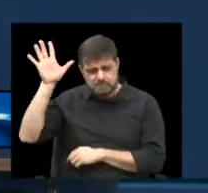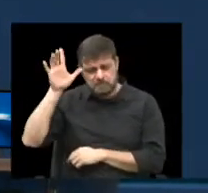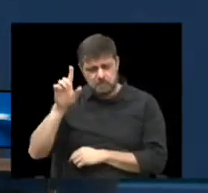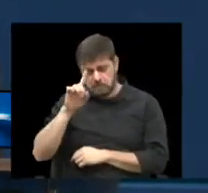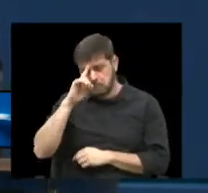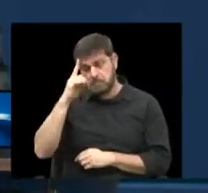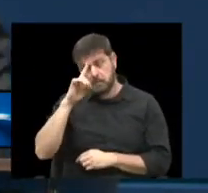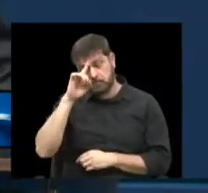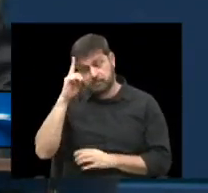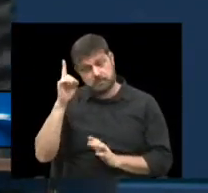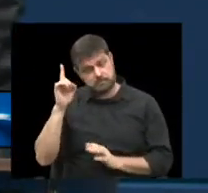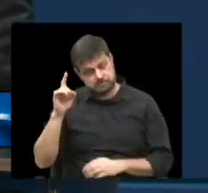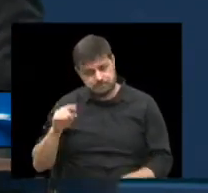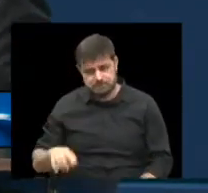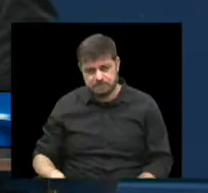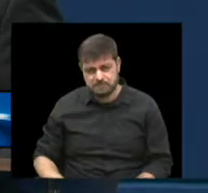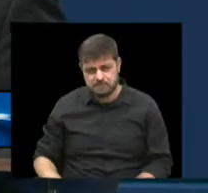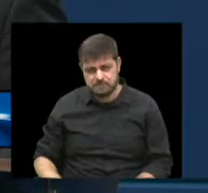dúvida a todos os senhores e senhoras que